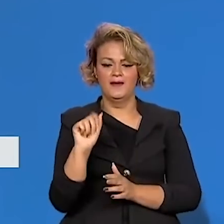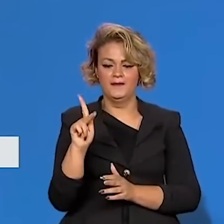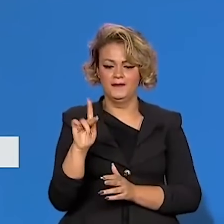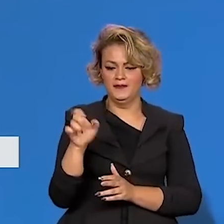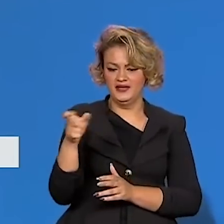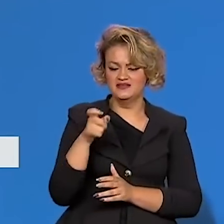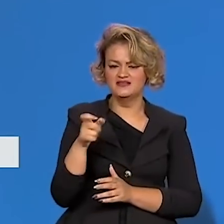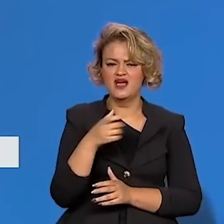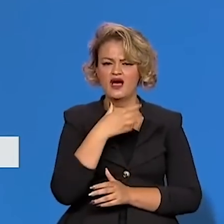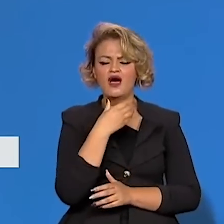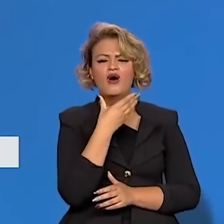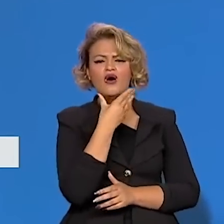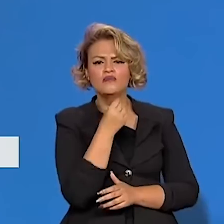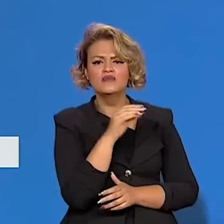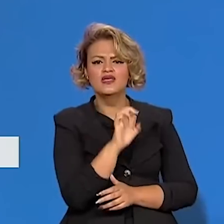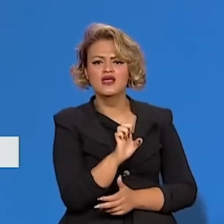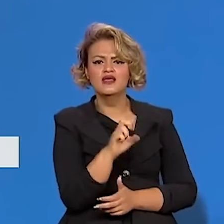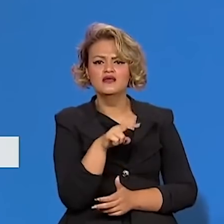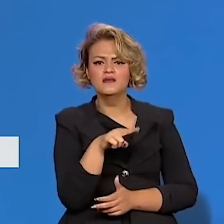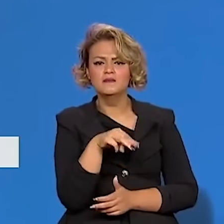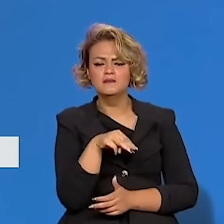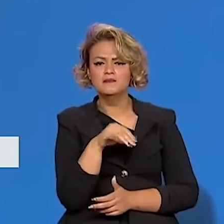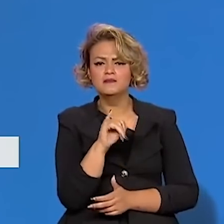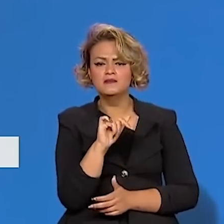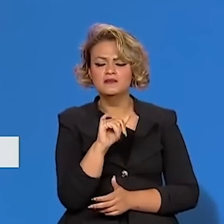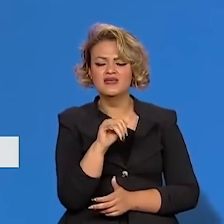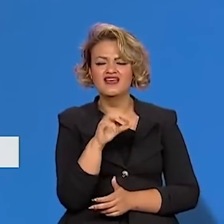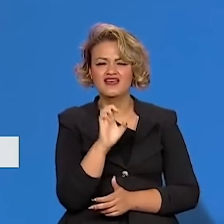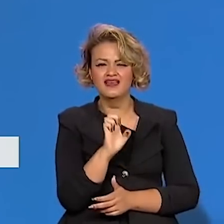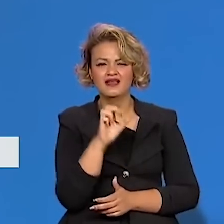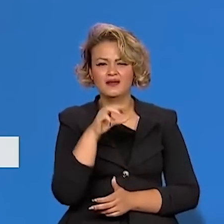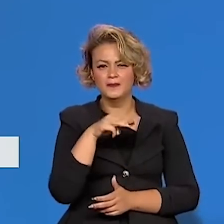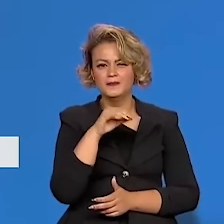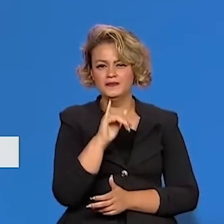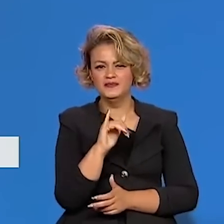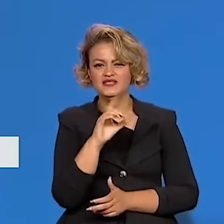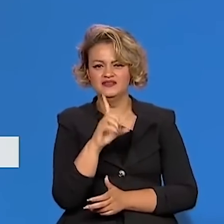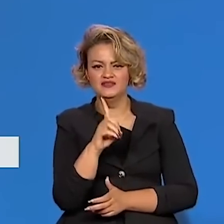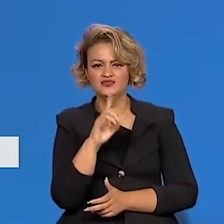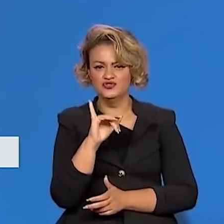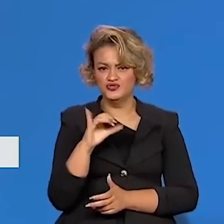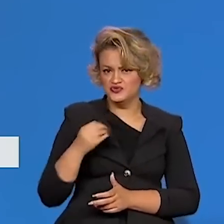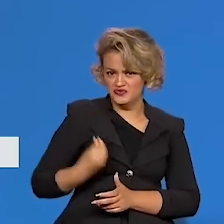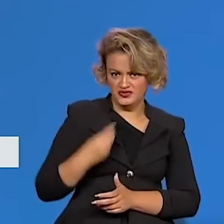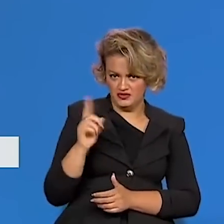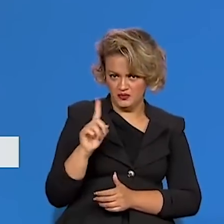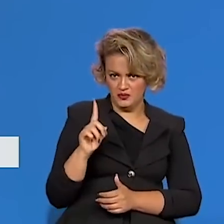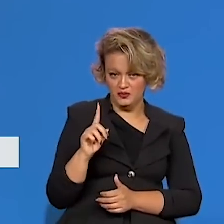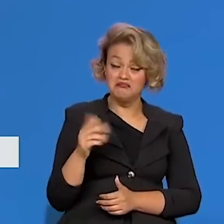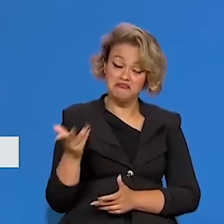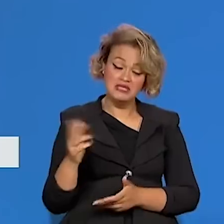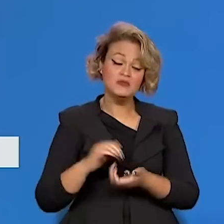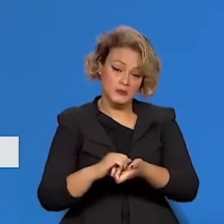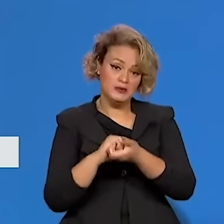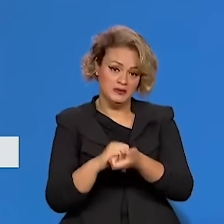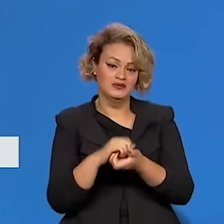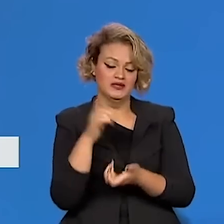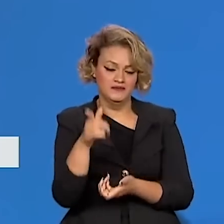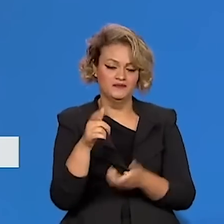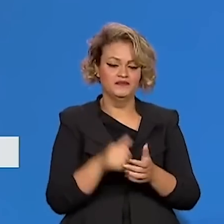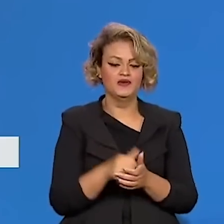Emílio de Souza não tá aqui embora o limite até aqui queria cumprimentar o companheiro o